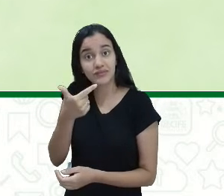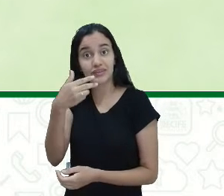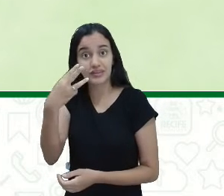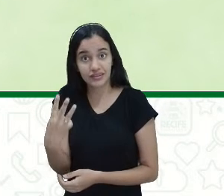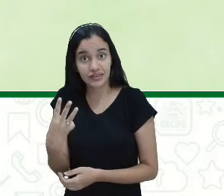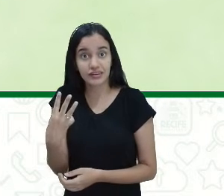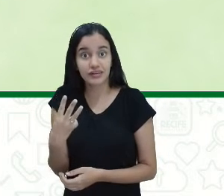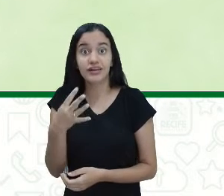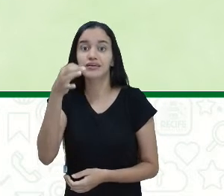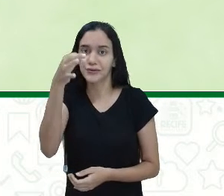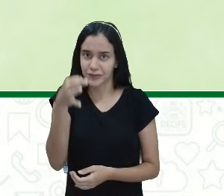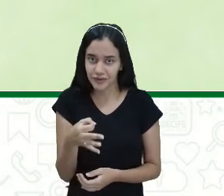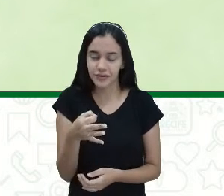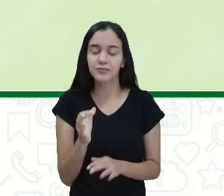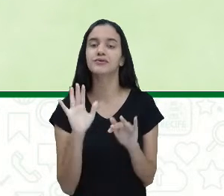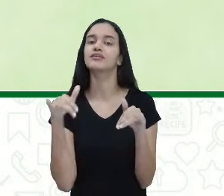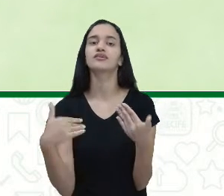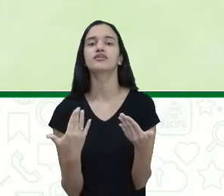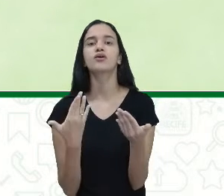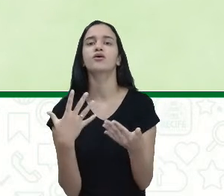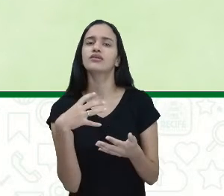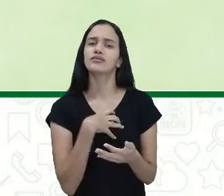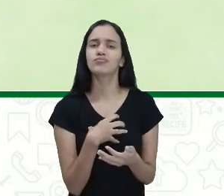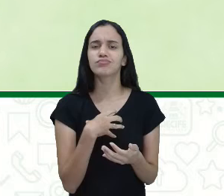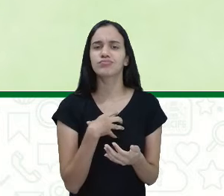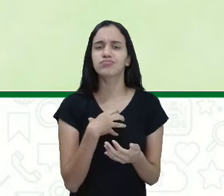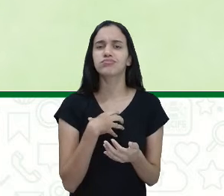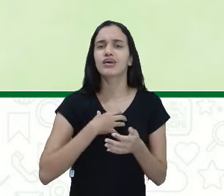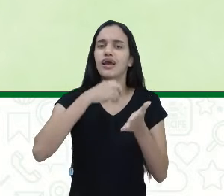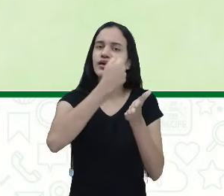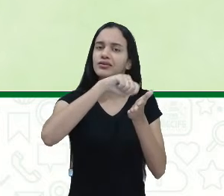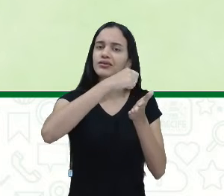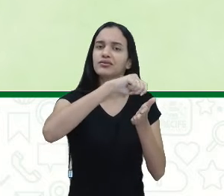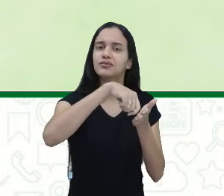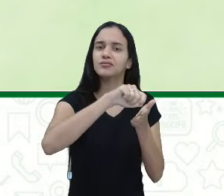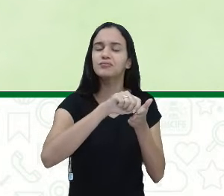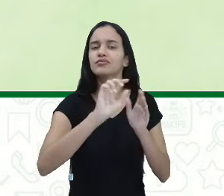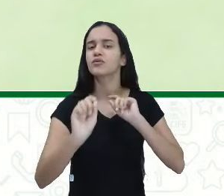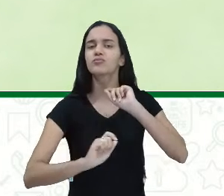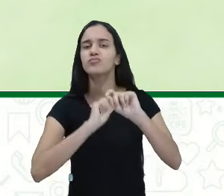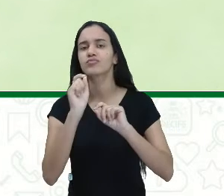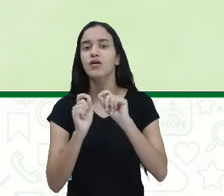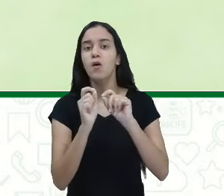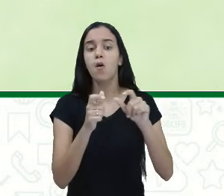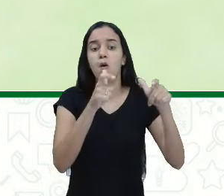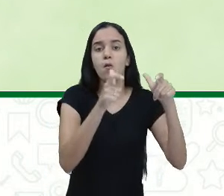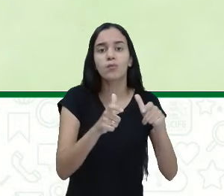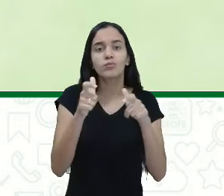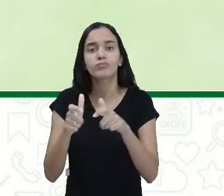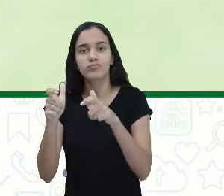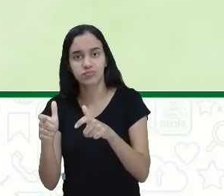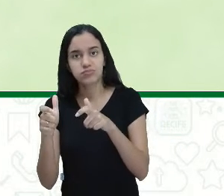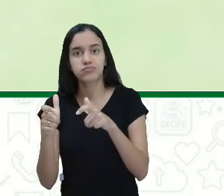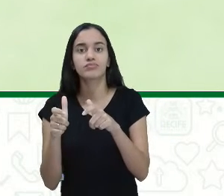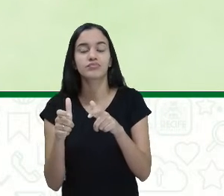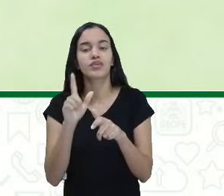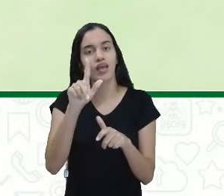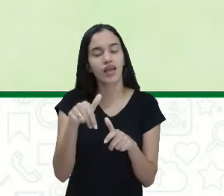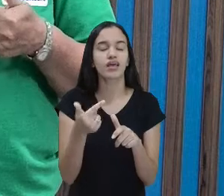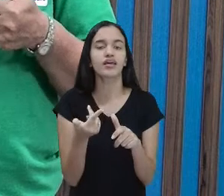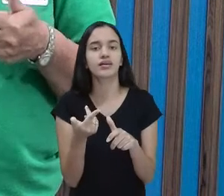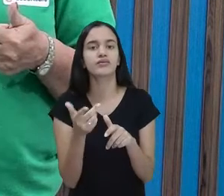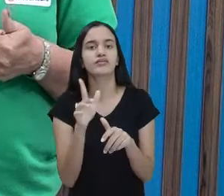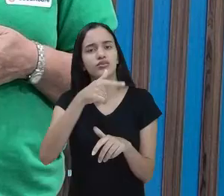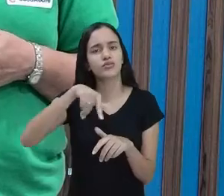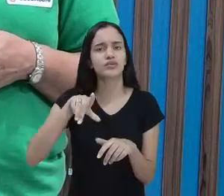1423, não é isso? Então, dessa forma, ele é escrito com o posicionamento, né?